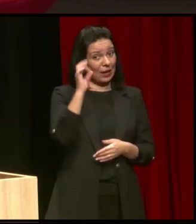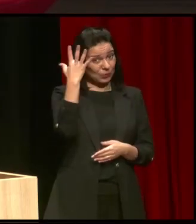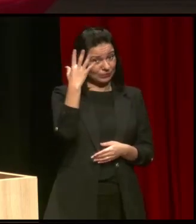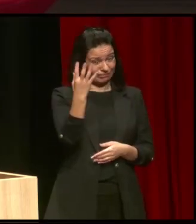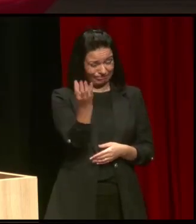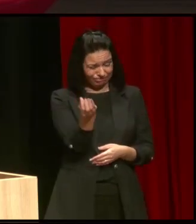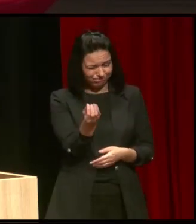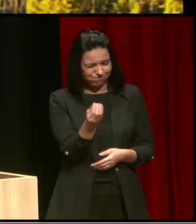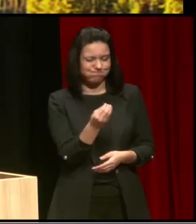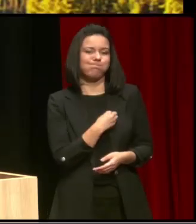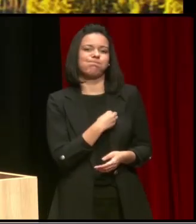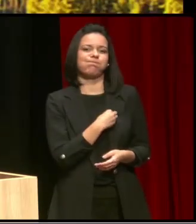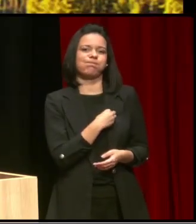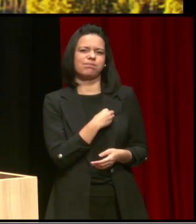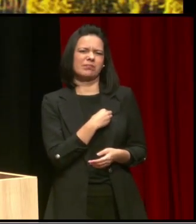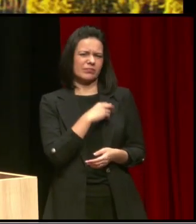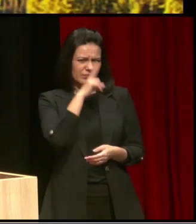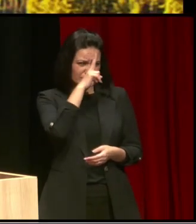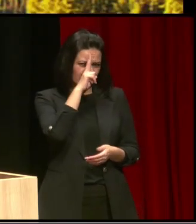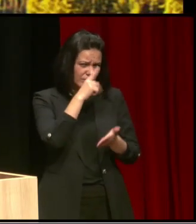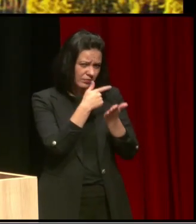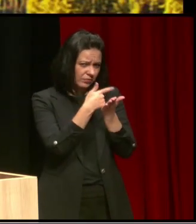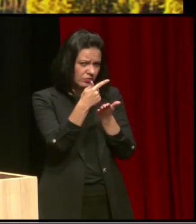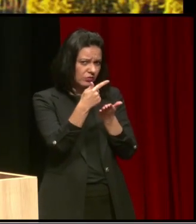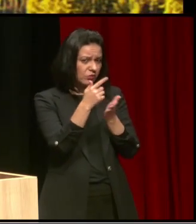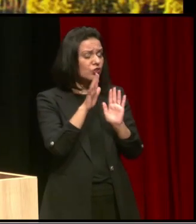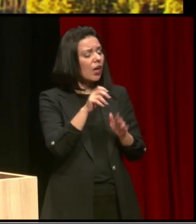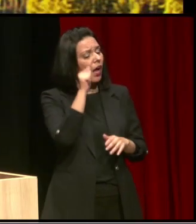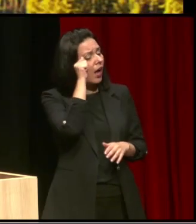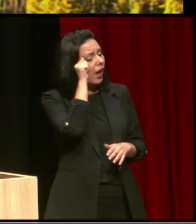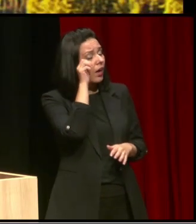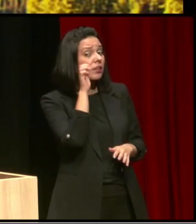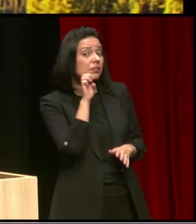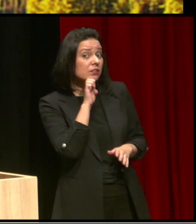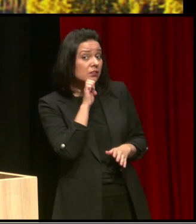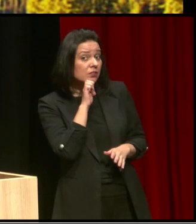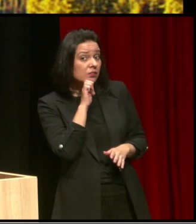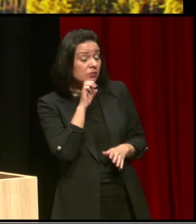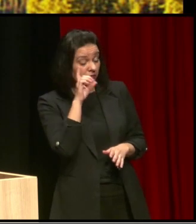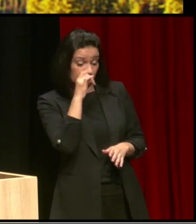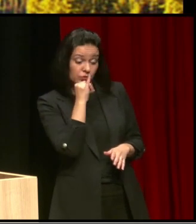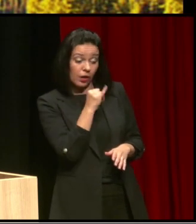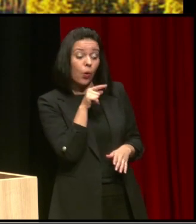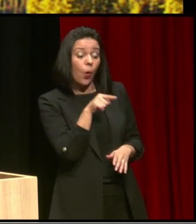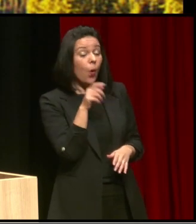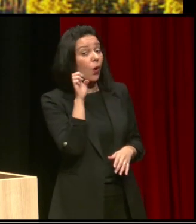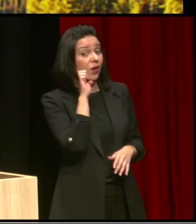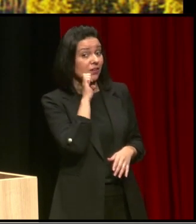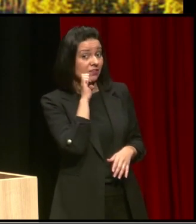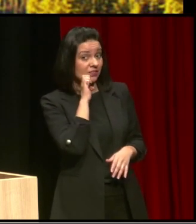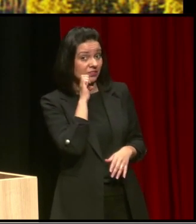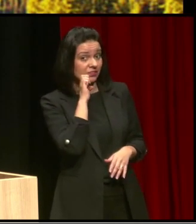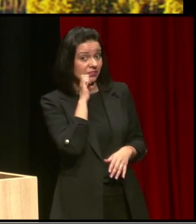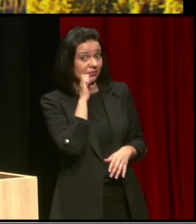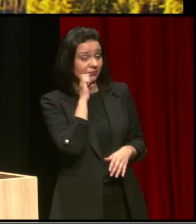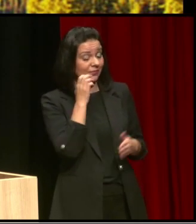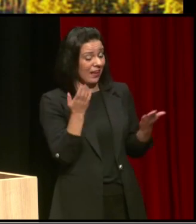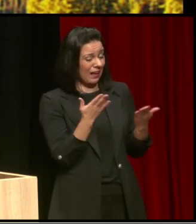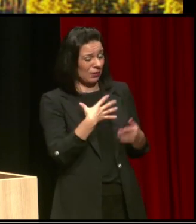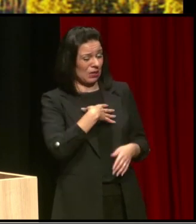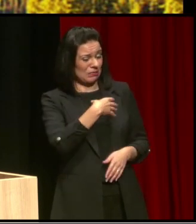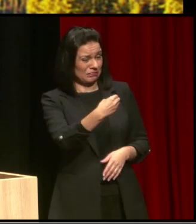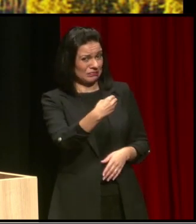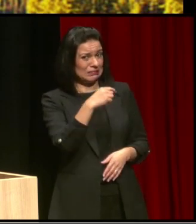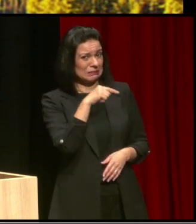aí a partir de Gênesis ali, o que que Deus fala para Eva e para o Adão? Ele fala assim, olha Eva, você vai ter filhos agora, vai ter dores